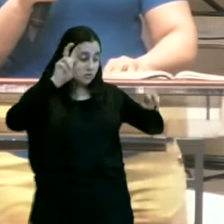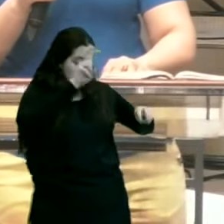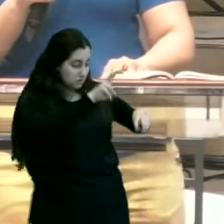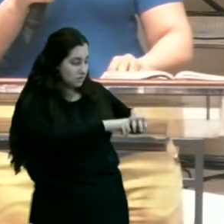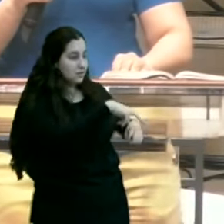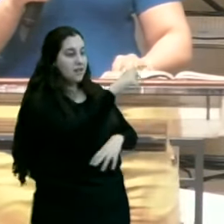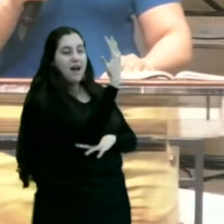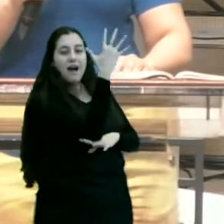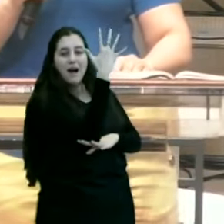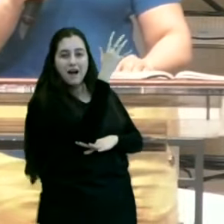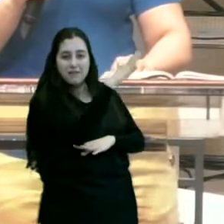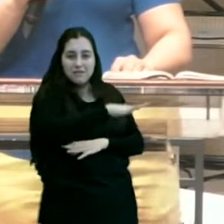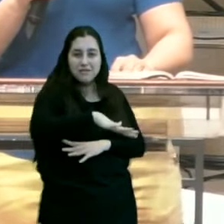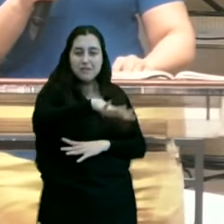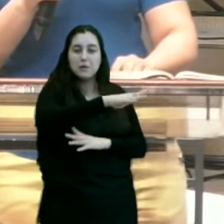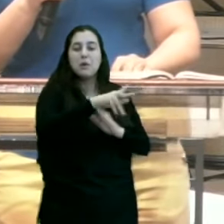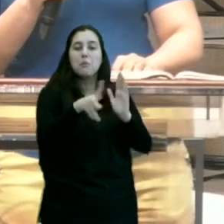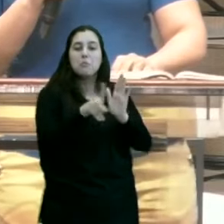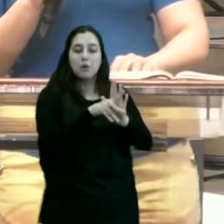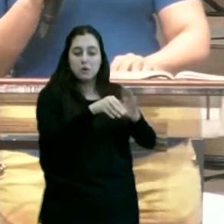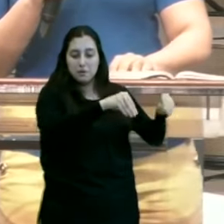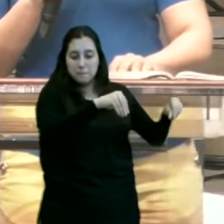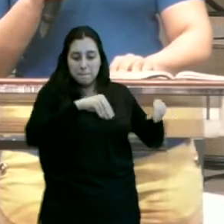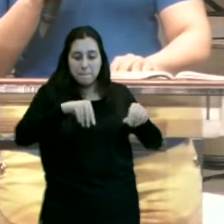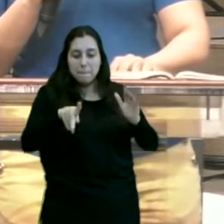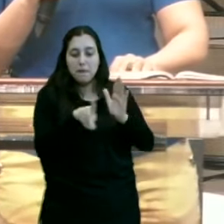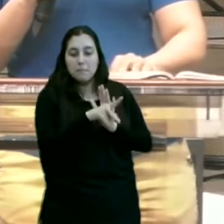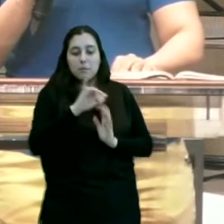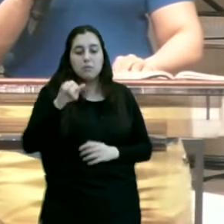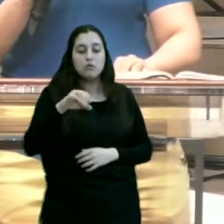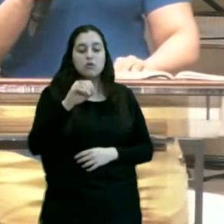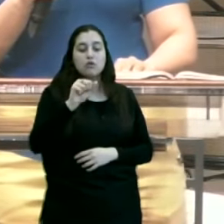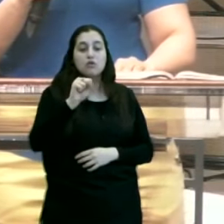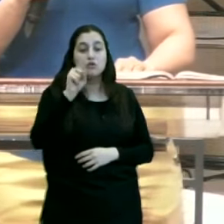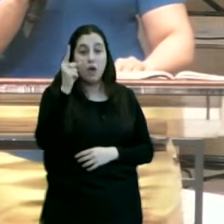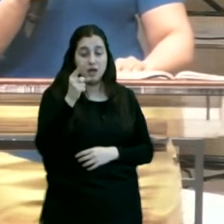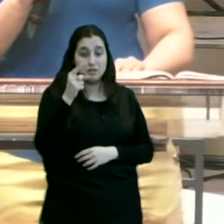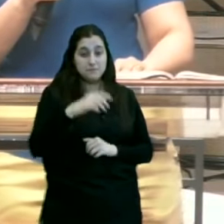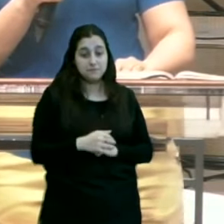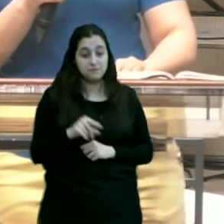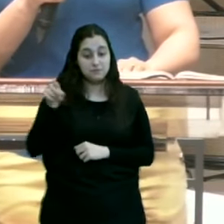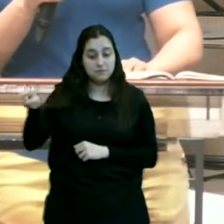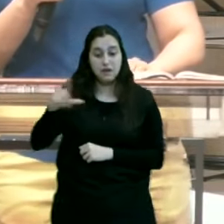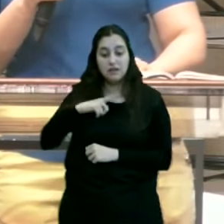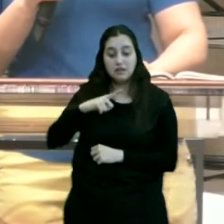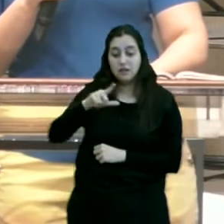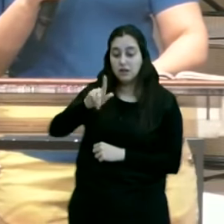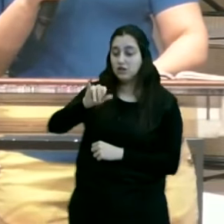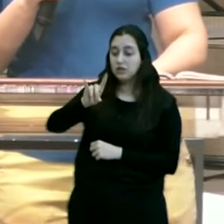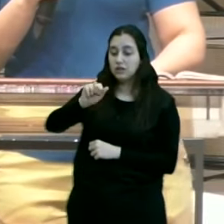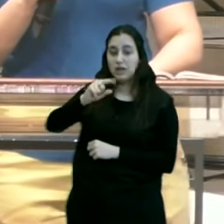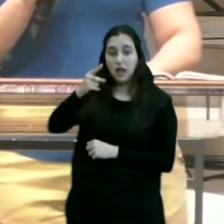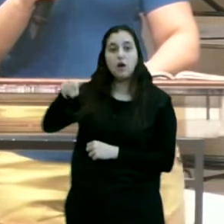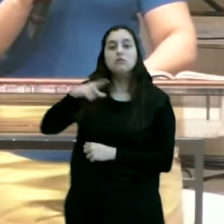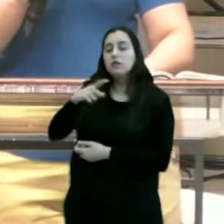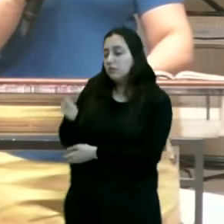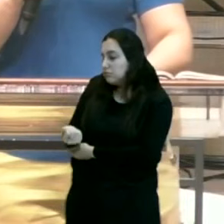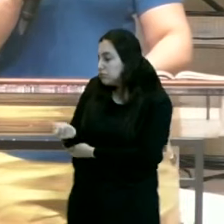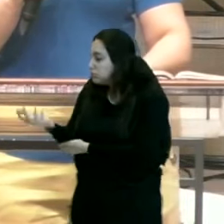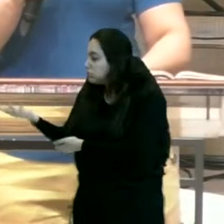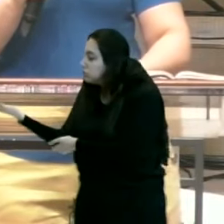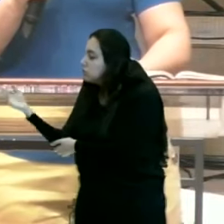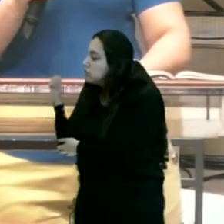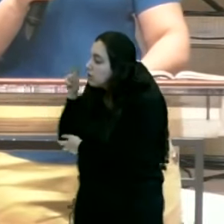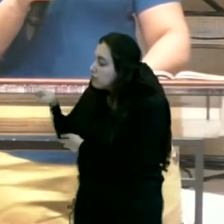de Ofra, que pertencia ao abiesrita Joás. Gideão, filho de Joás, estava malhando trigo num tanque